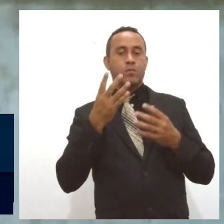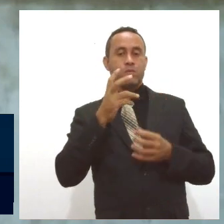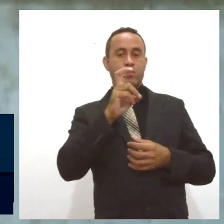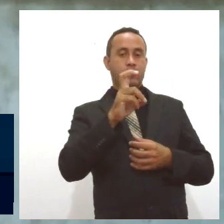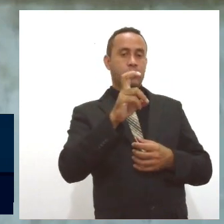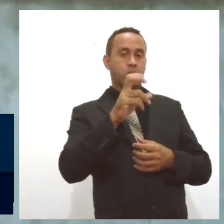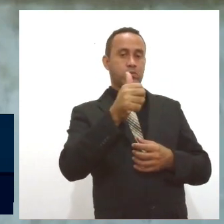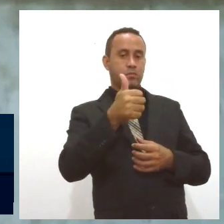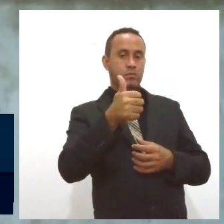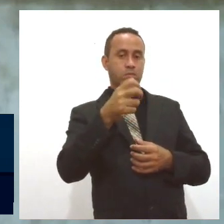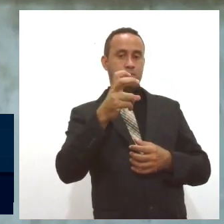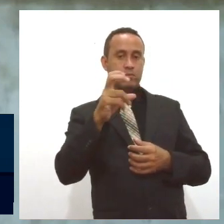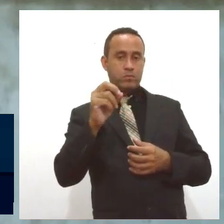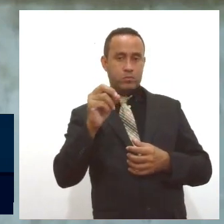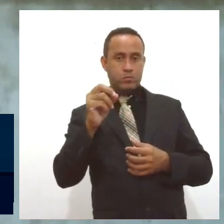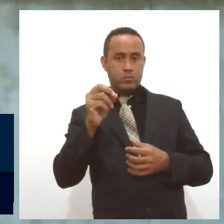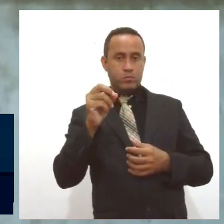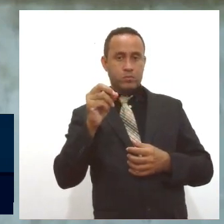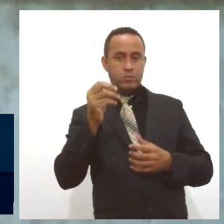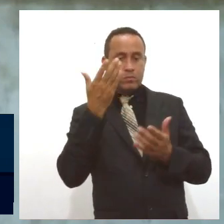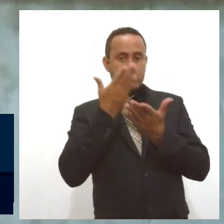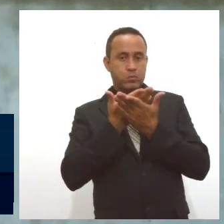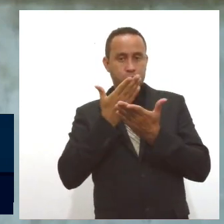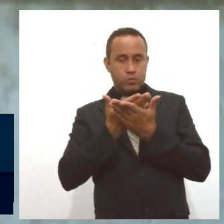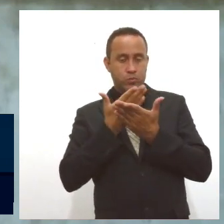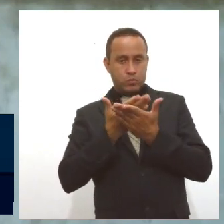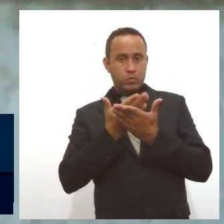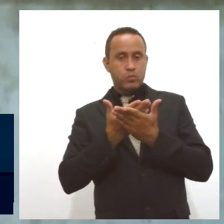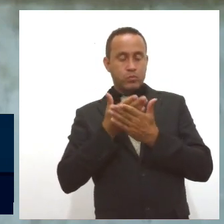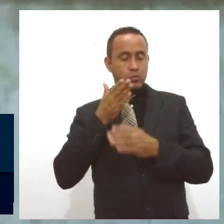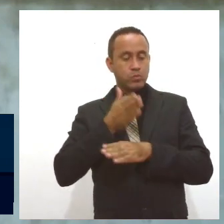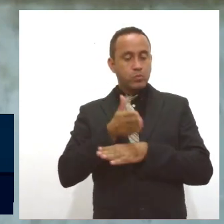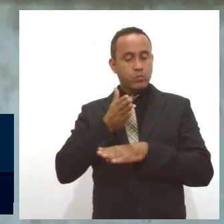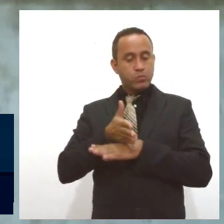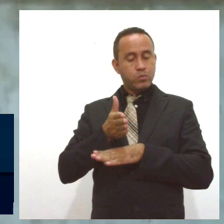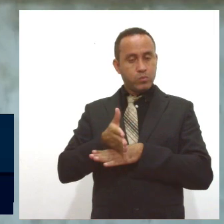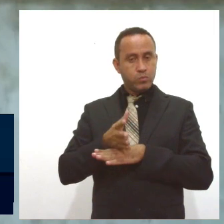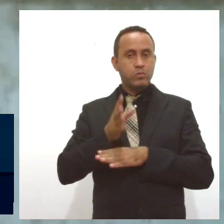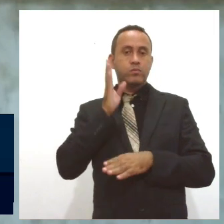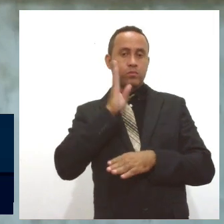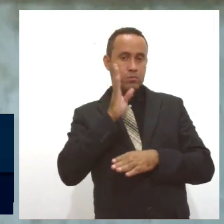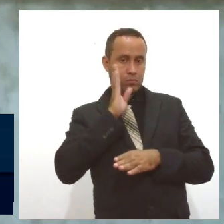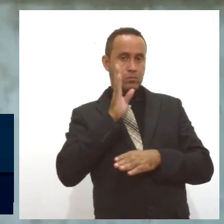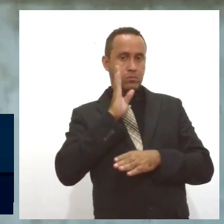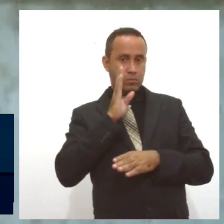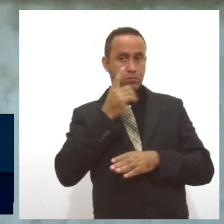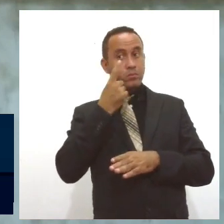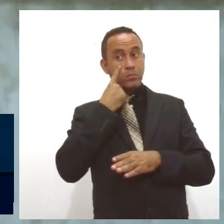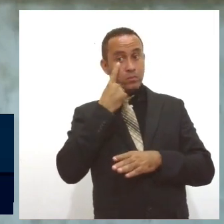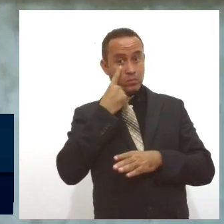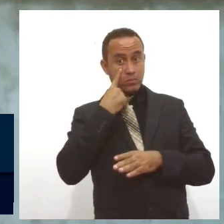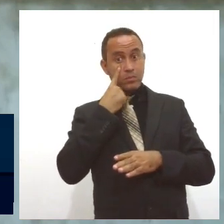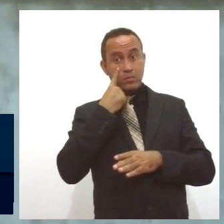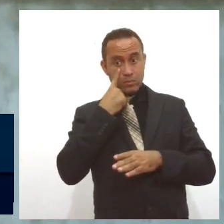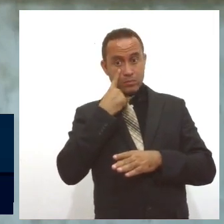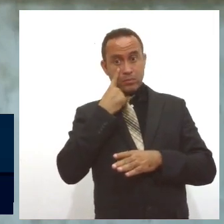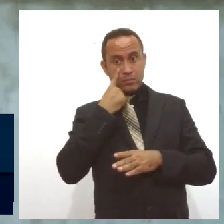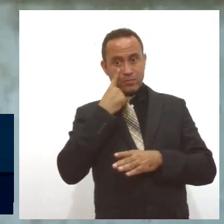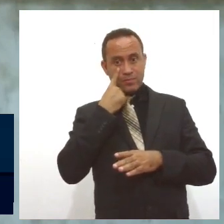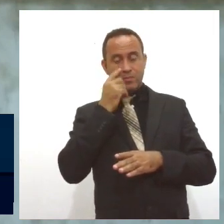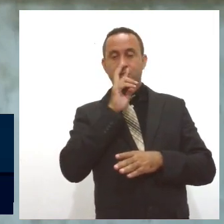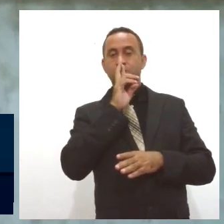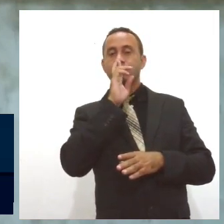50 cientistas nessa expedição, e a gente com certeza já está colhendo os frutos desse trabalho que vem sendo